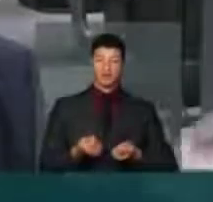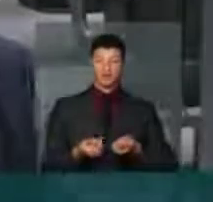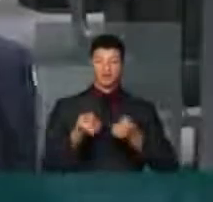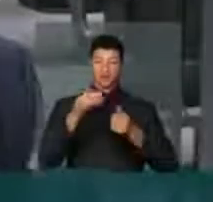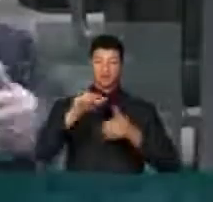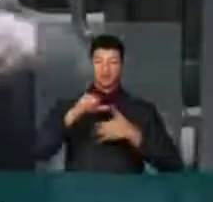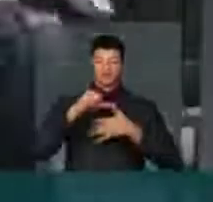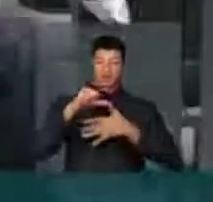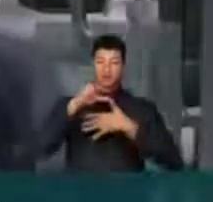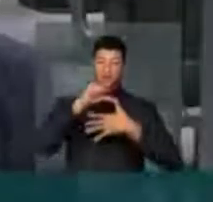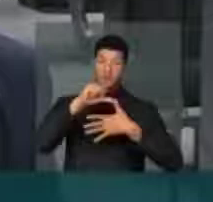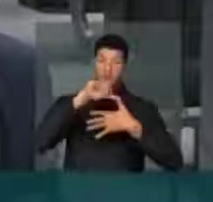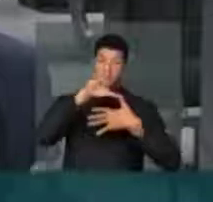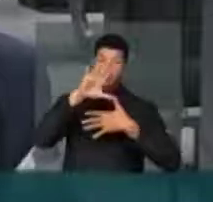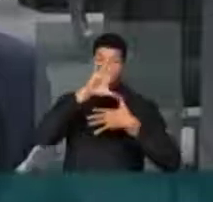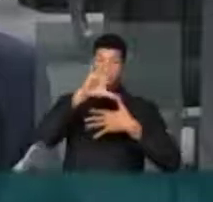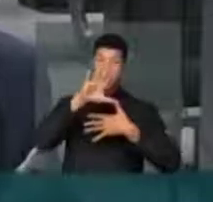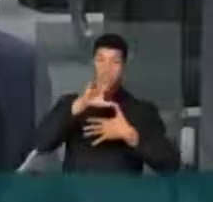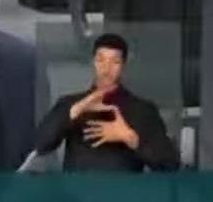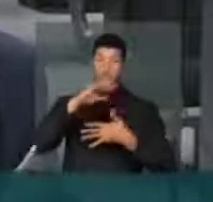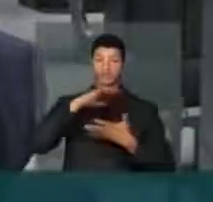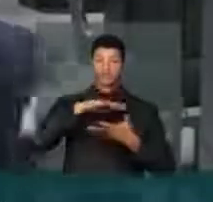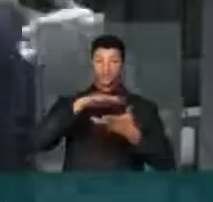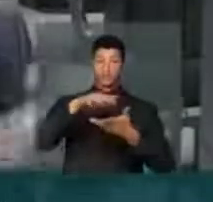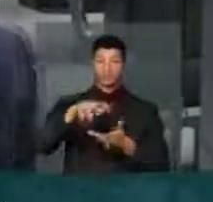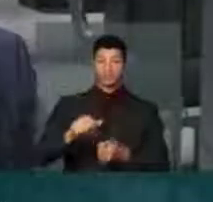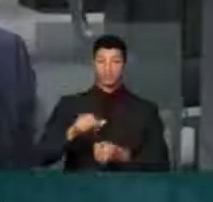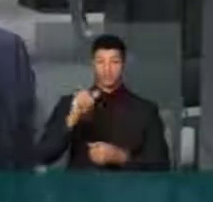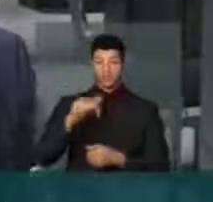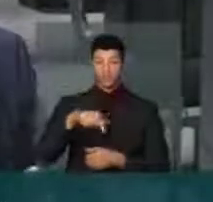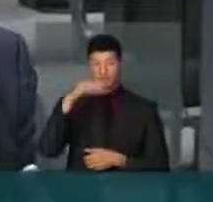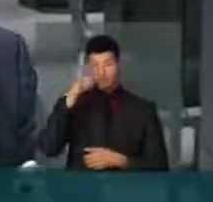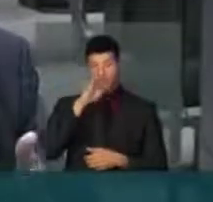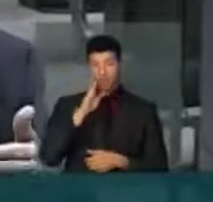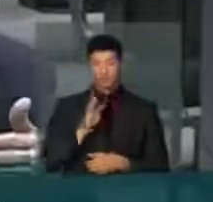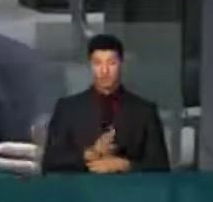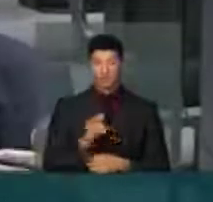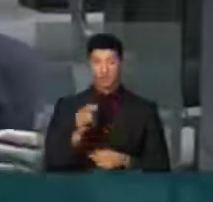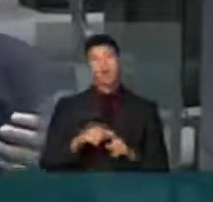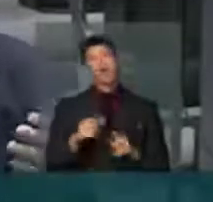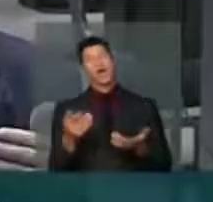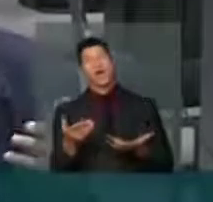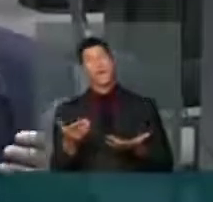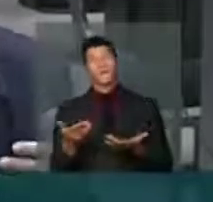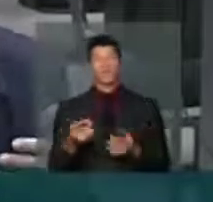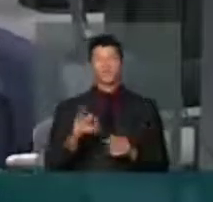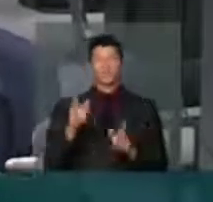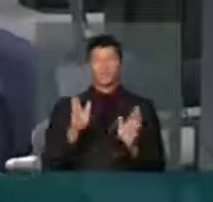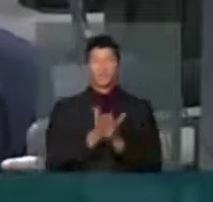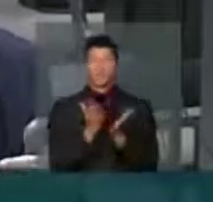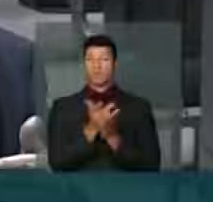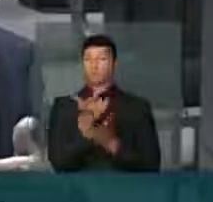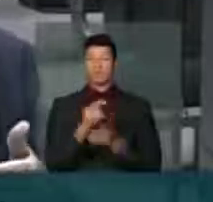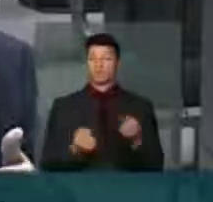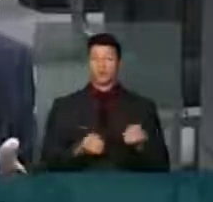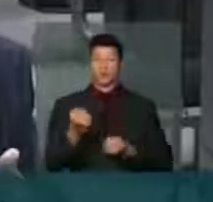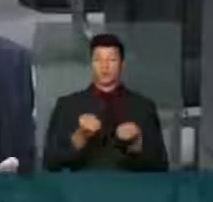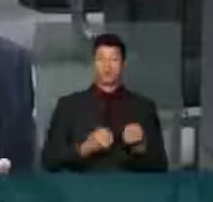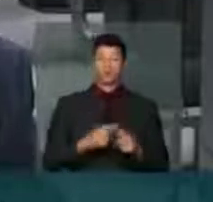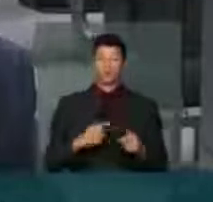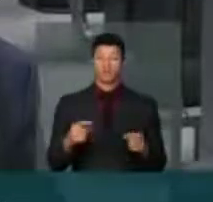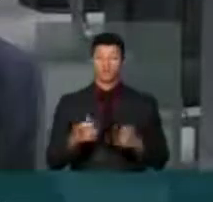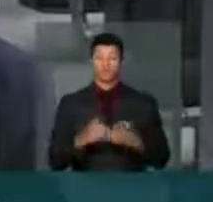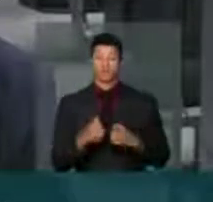das Américas, e talvez uma das mais caras do mundo, é aqui. Mas isso, pobre não tem carro. Mas